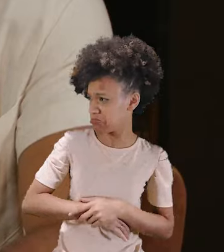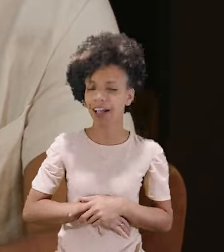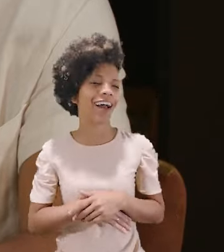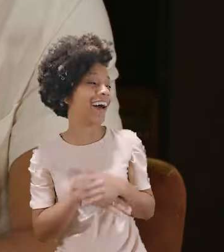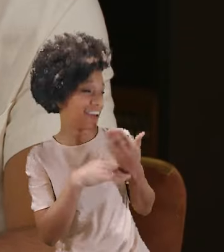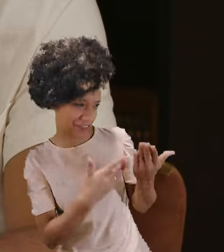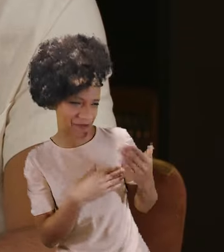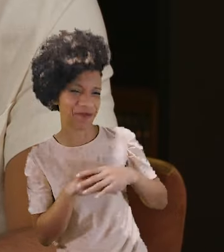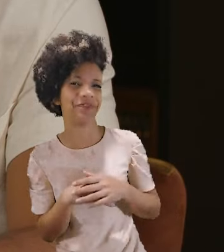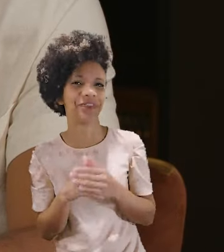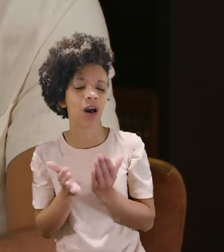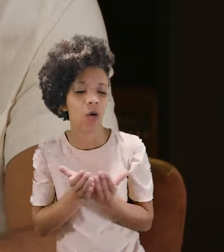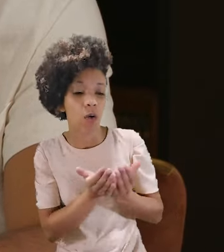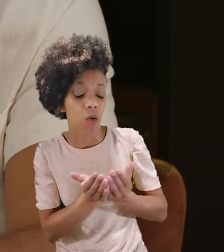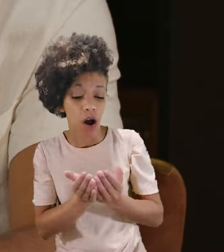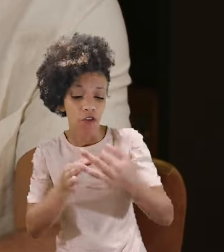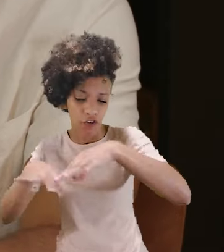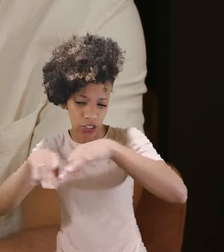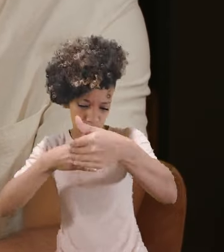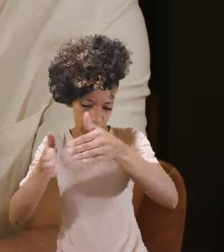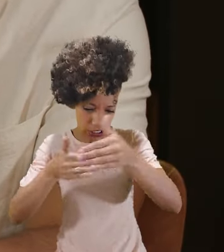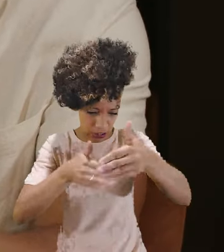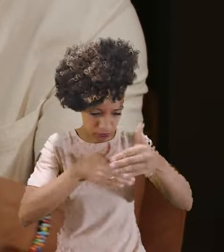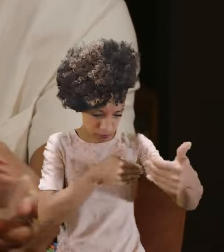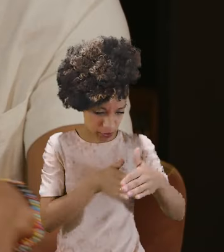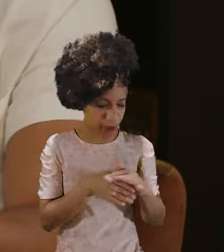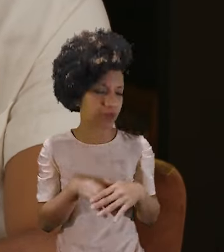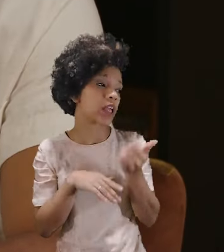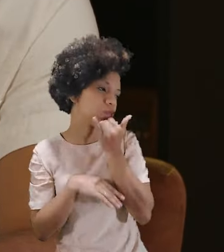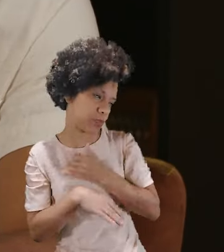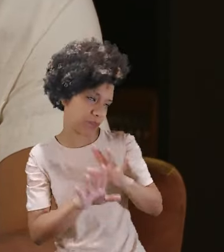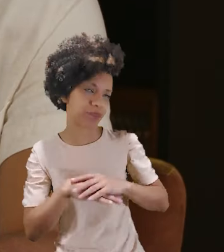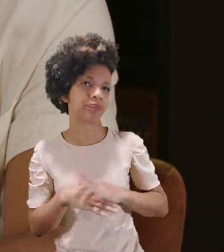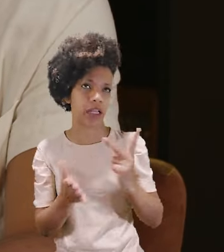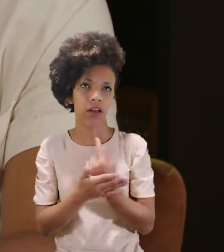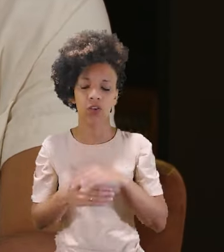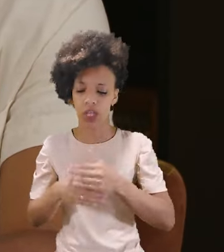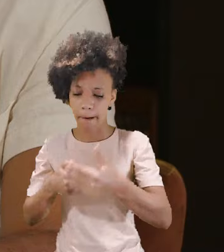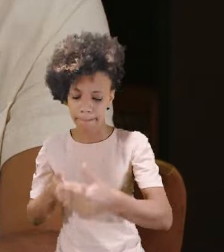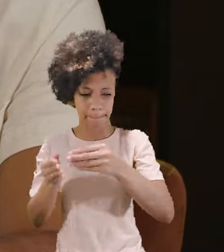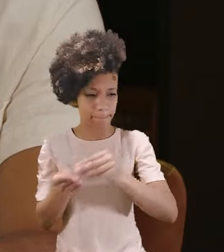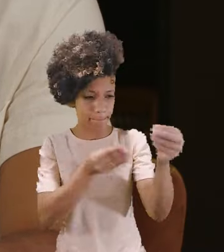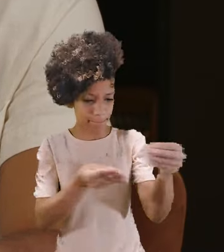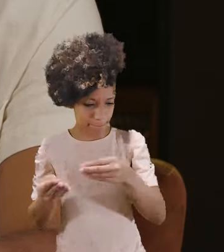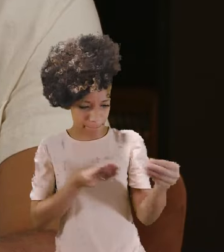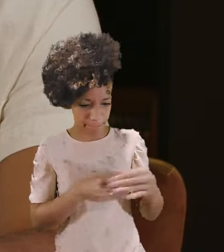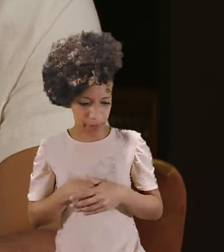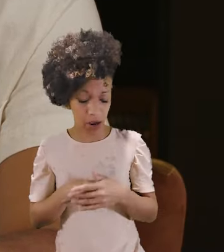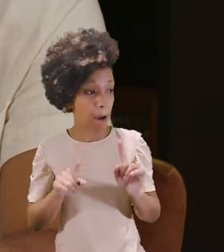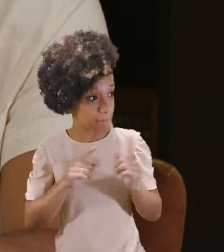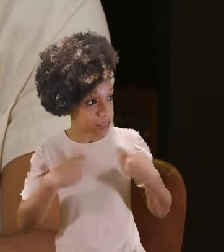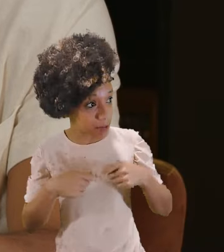quando você carrega né você bota pela quando tem descarrega você tira cara na vio